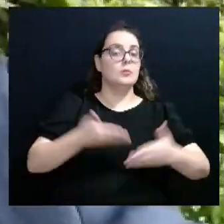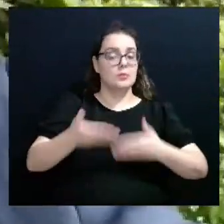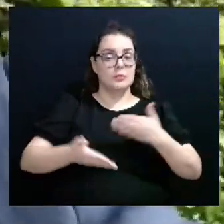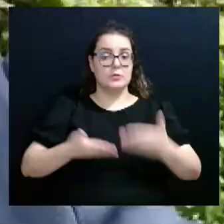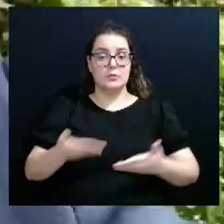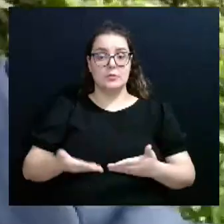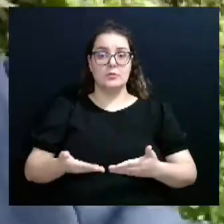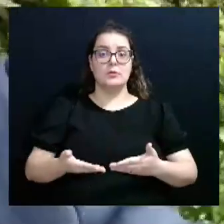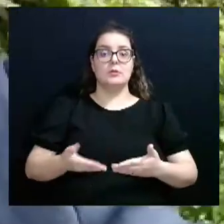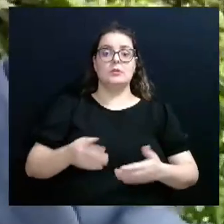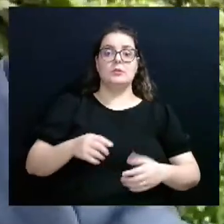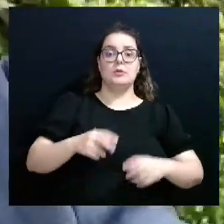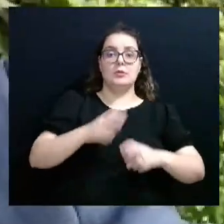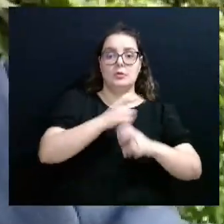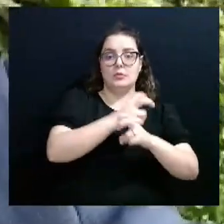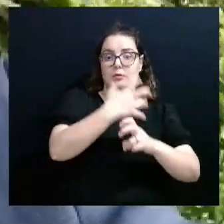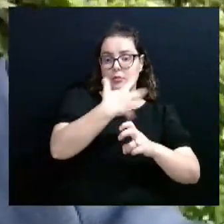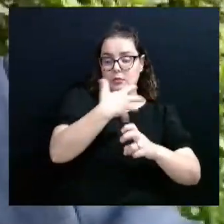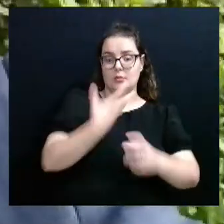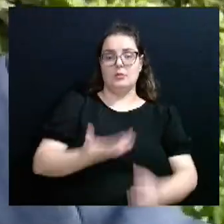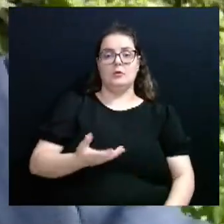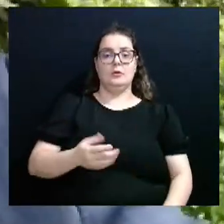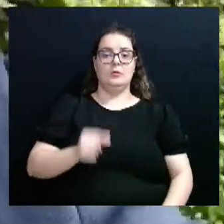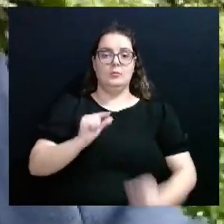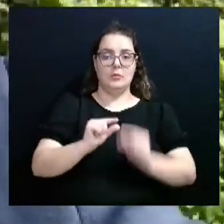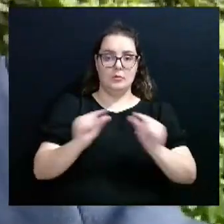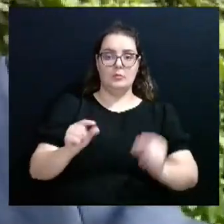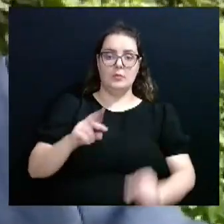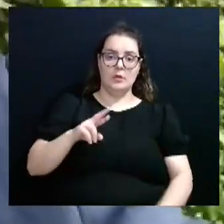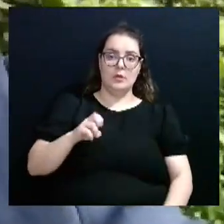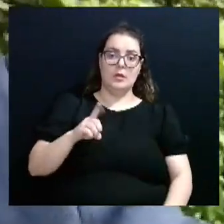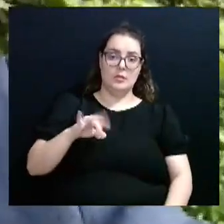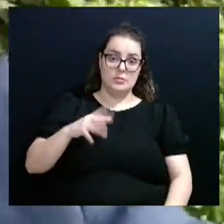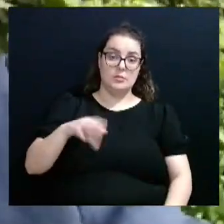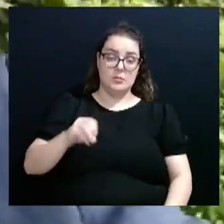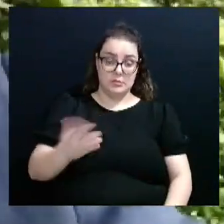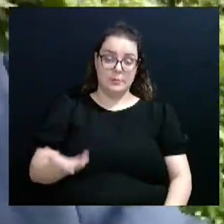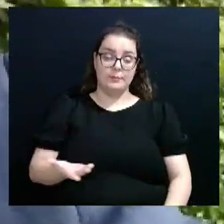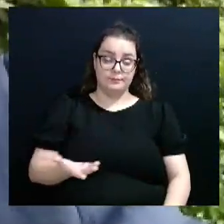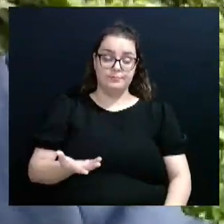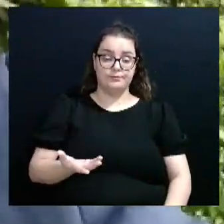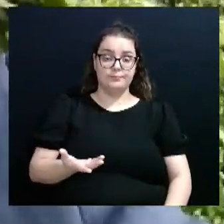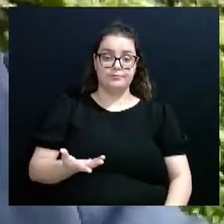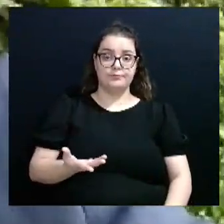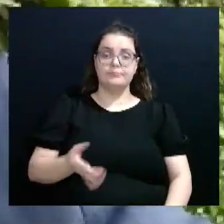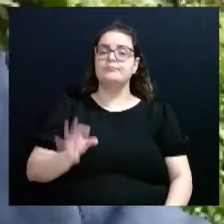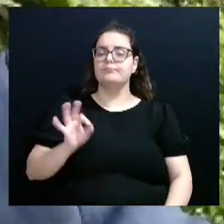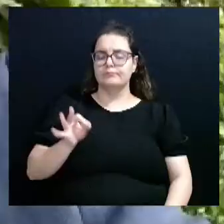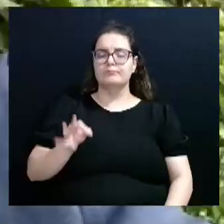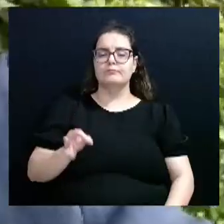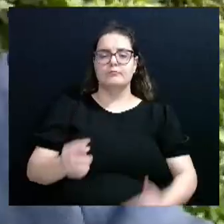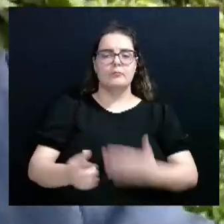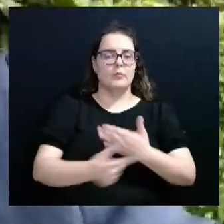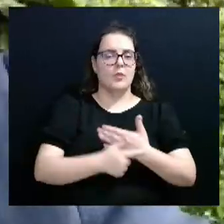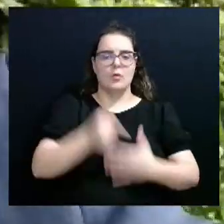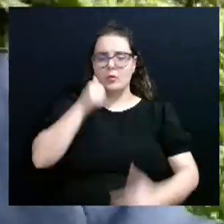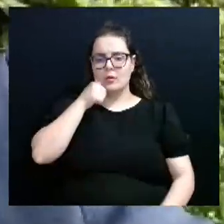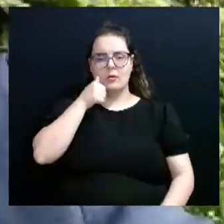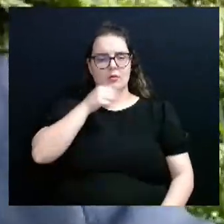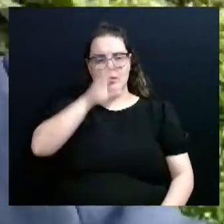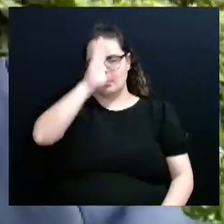para aplicações fracionadas da radiação. Então, sem dúvida nenhuma, o papel feminino ele é fundamental